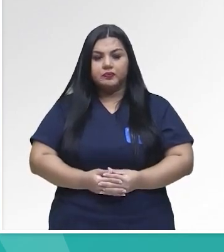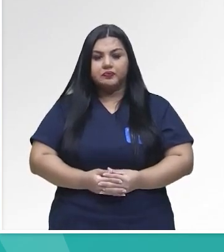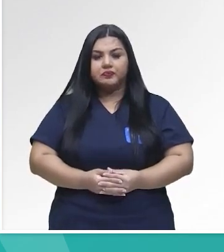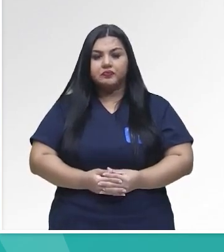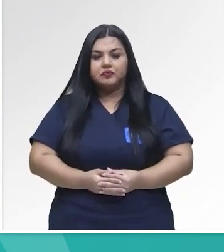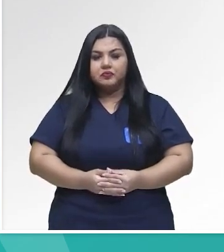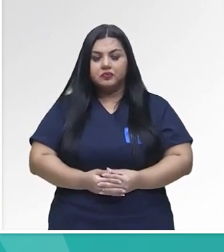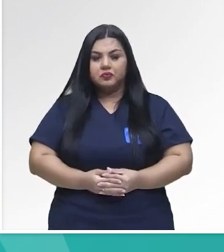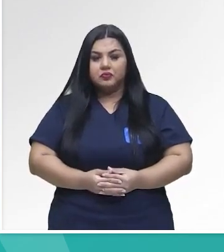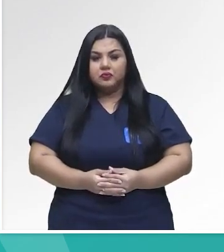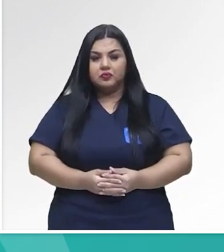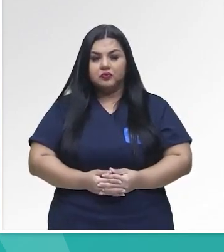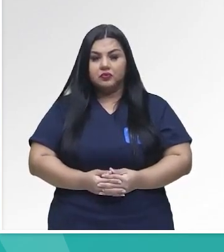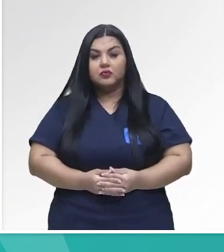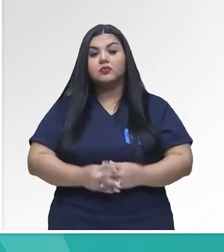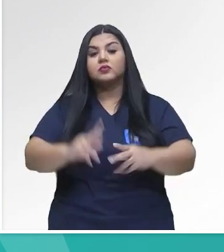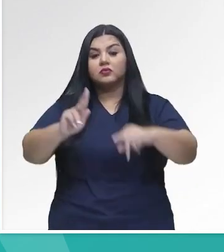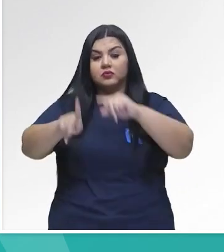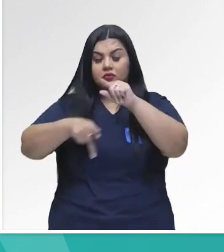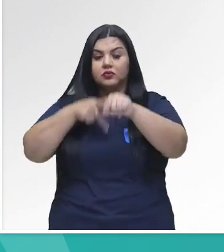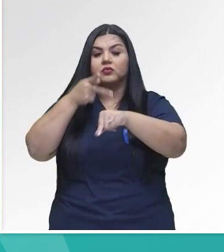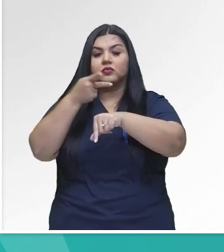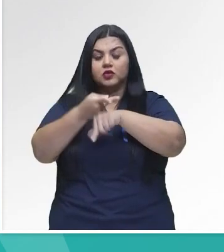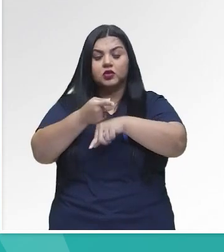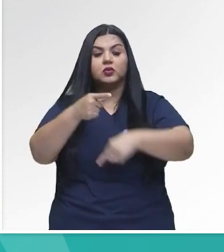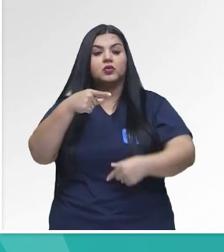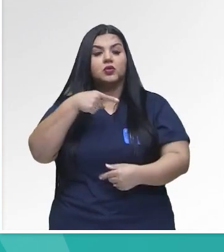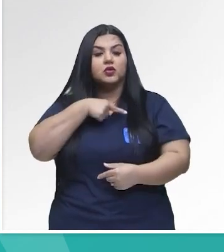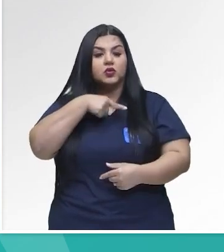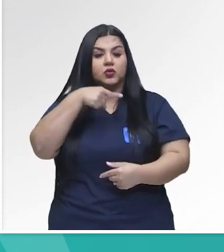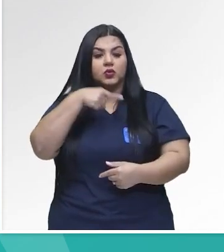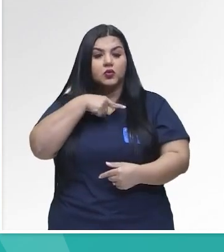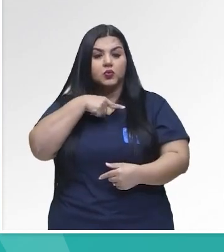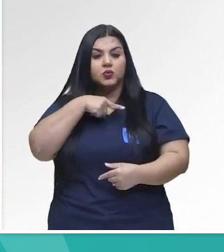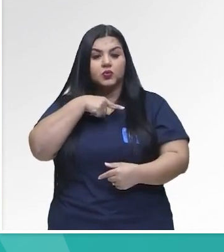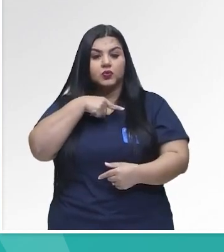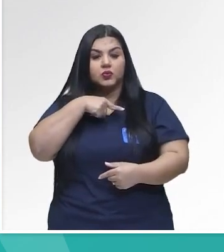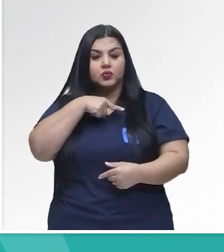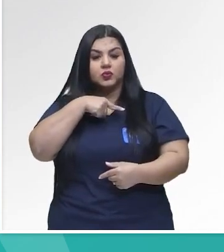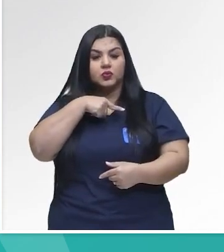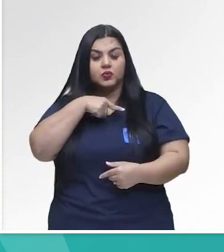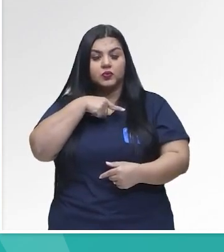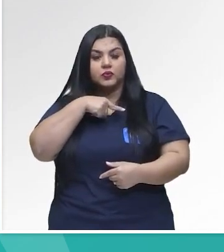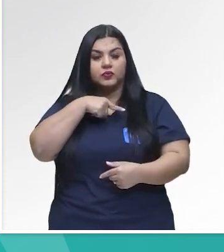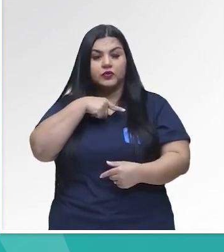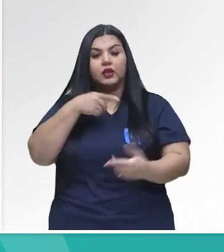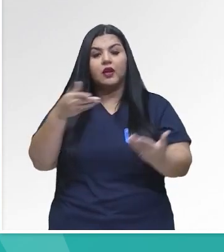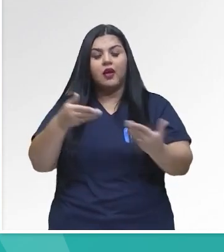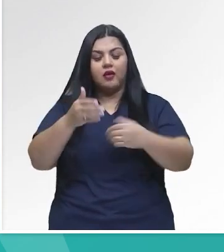Cavalo. Depois nós temos os bispos.